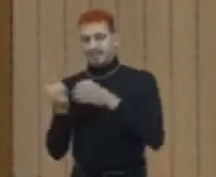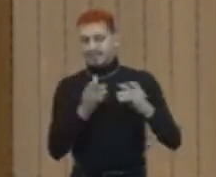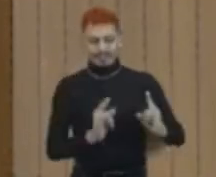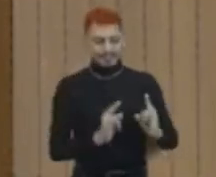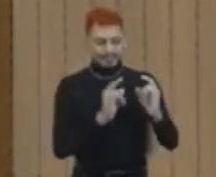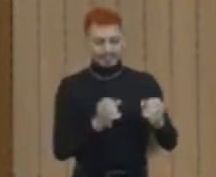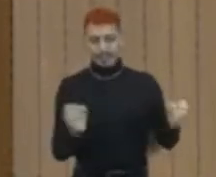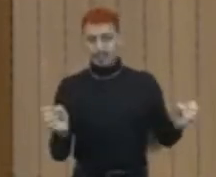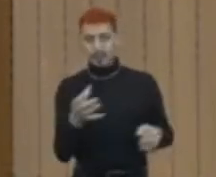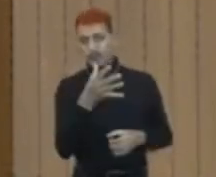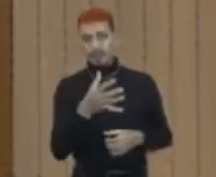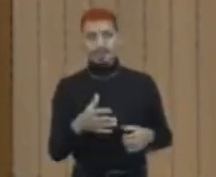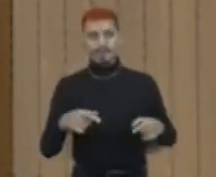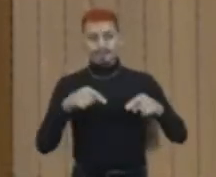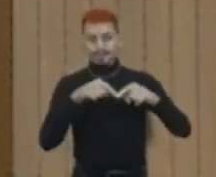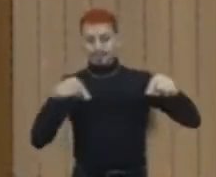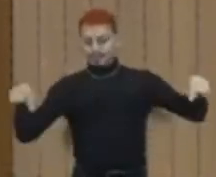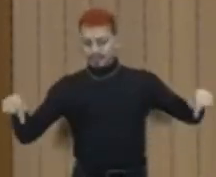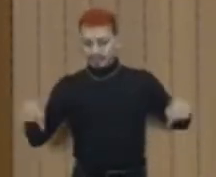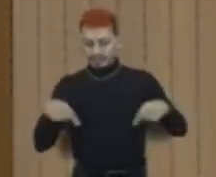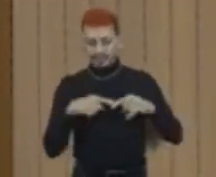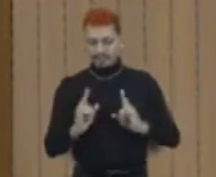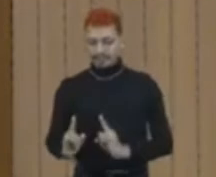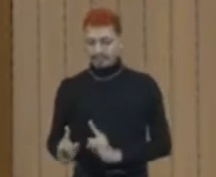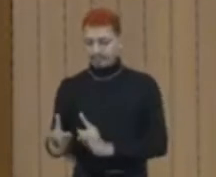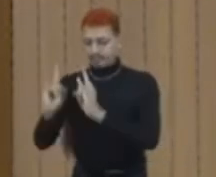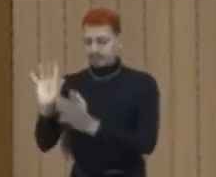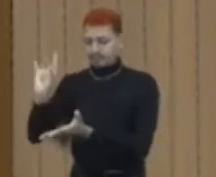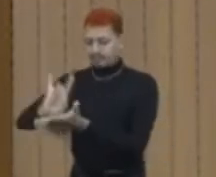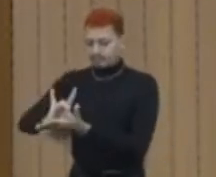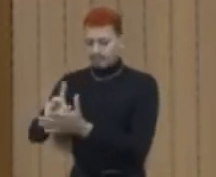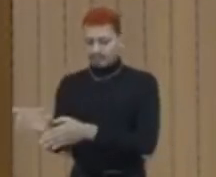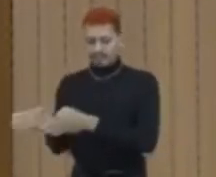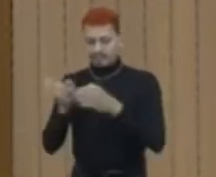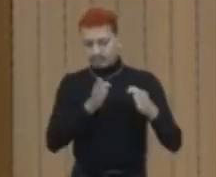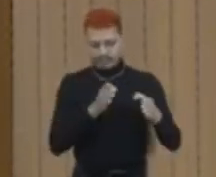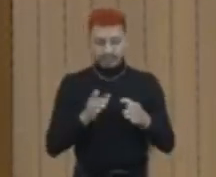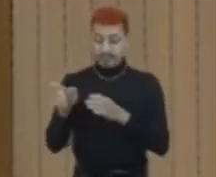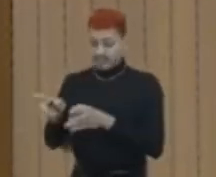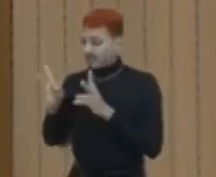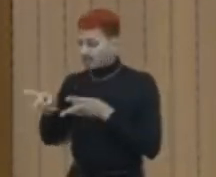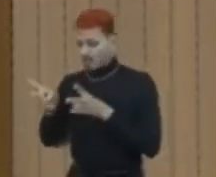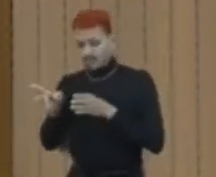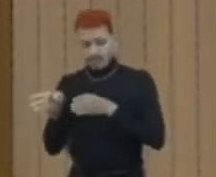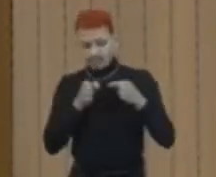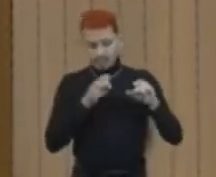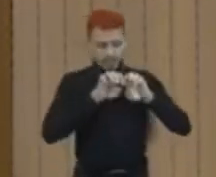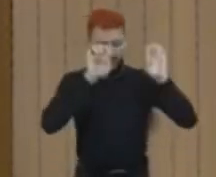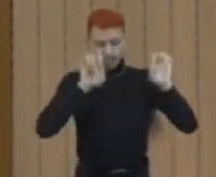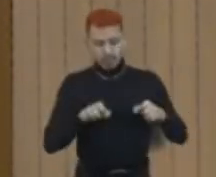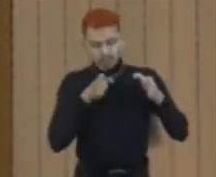compartilhamento do mesmo terreno com a sede original e a manutenção dos mesmos padrões